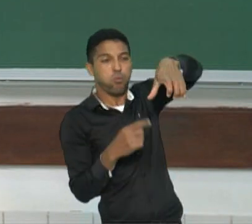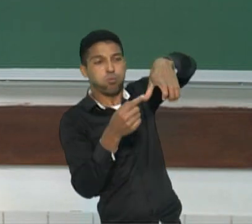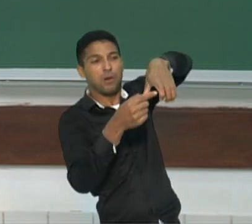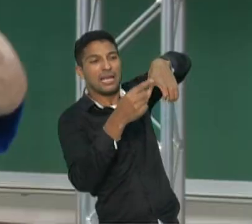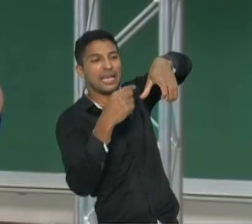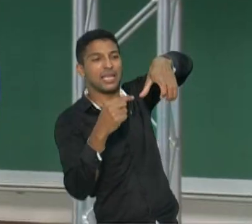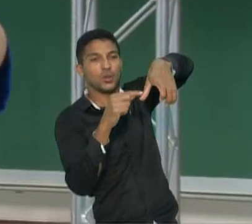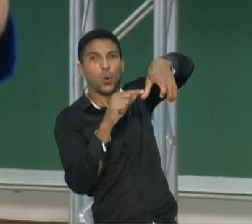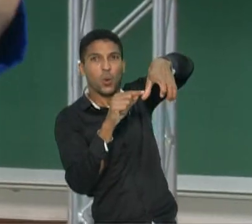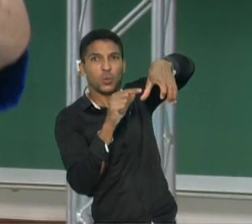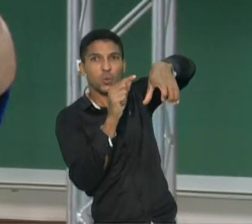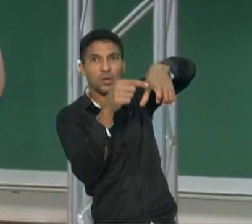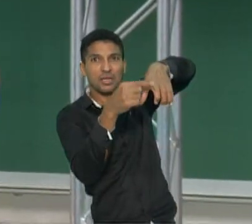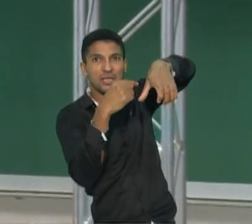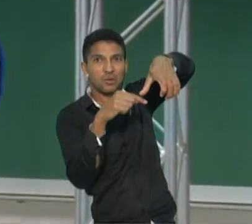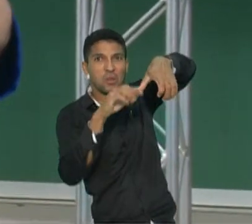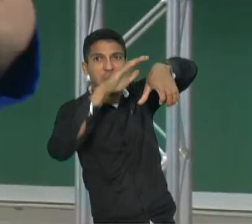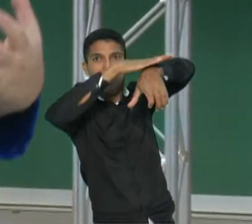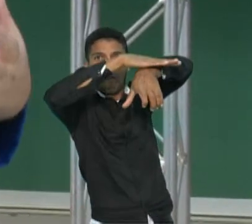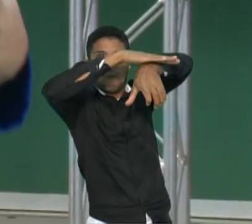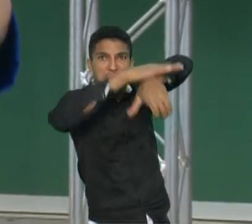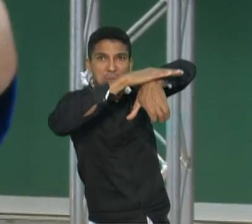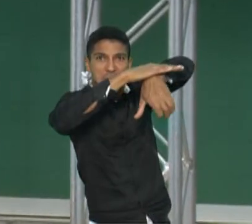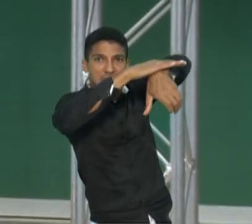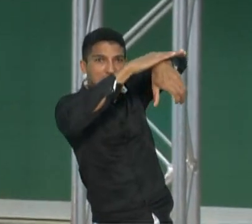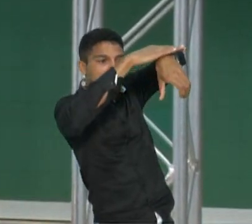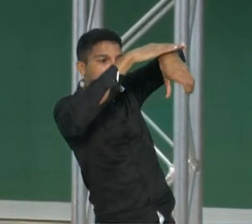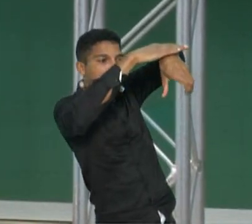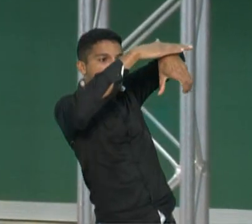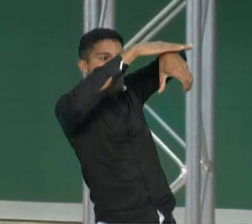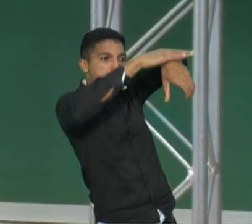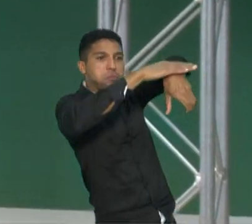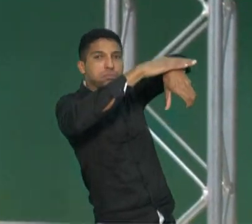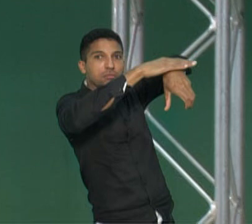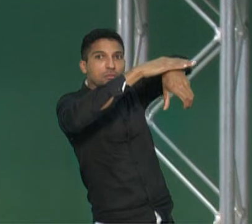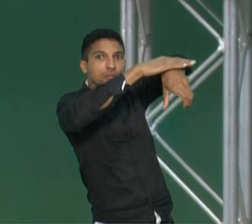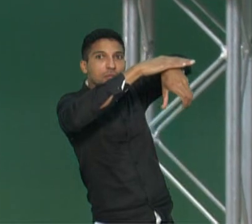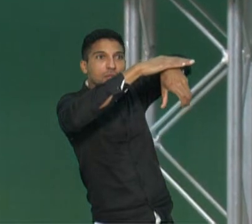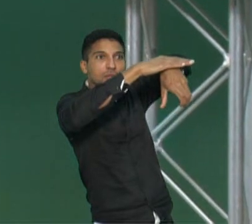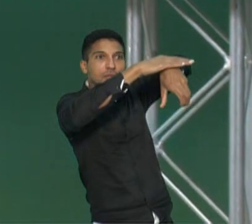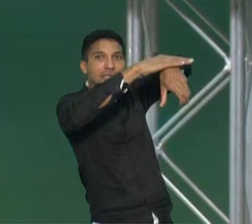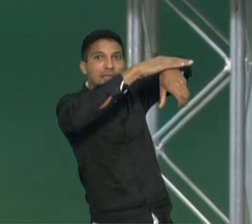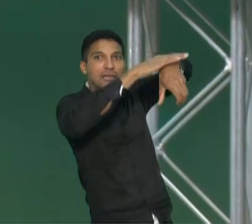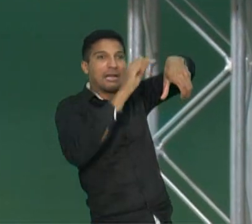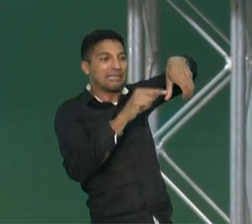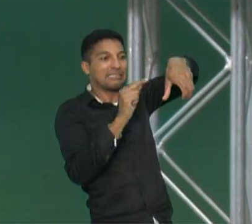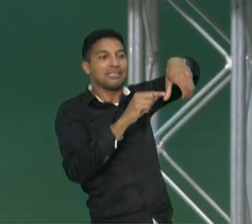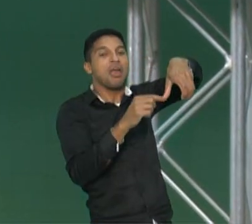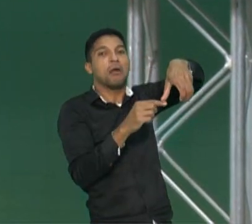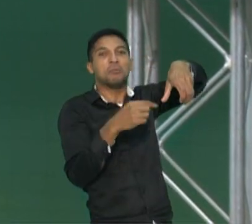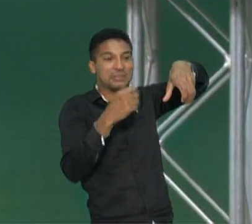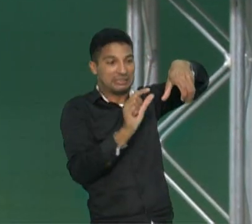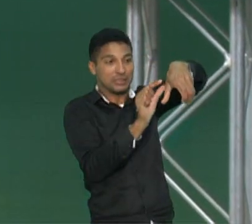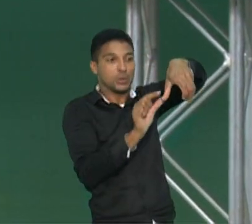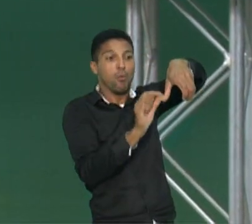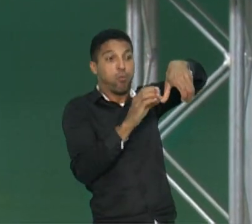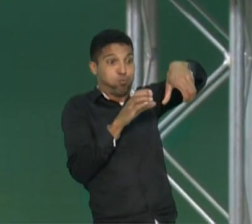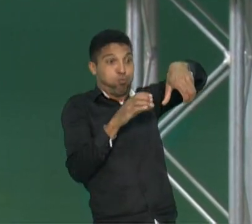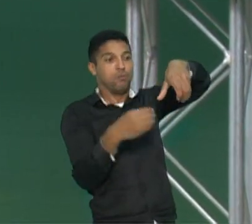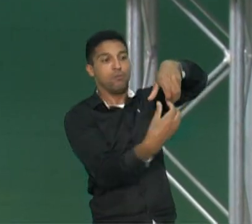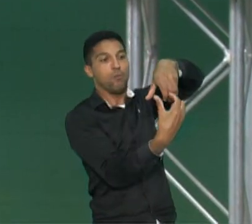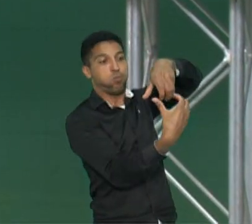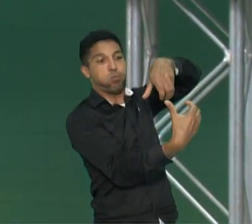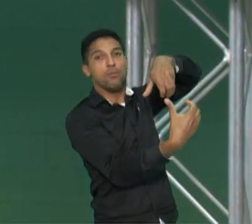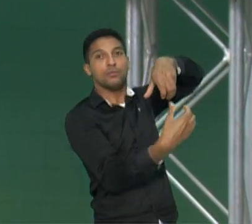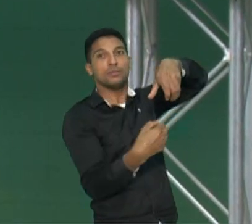colunas precisam ser grossas, as paredes tinham que ser grossas para aguentar o peso. Quando você faz uma ponta assim, esse peso aqui,